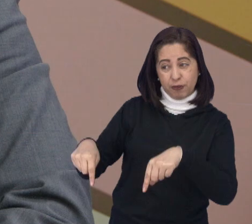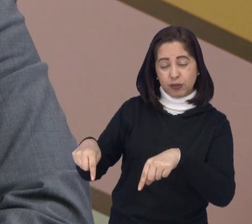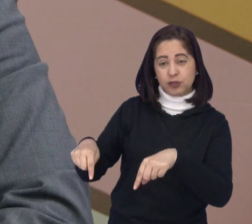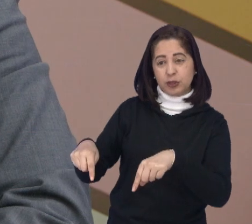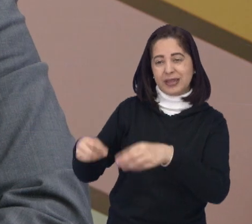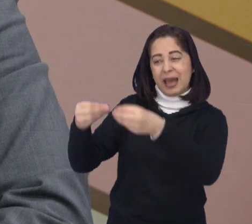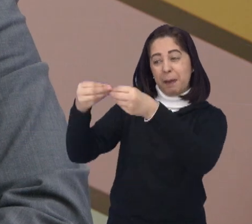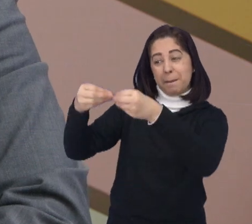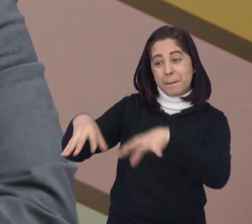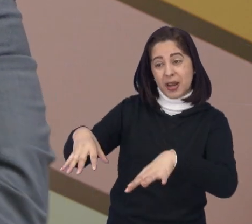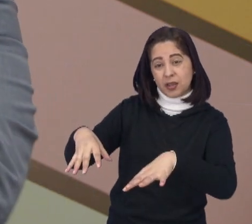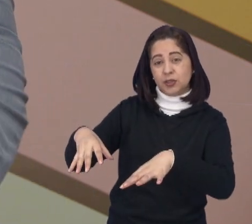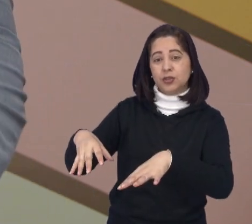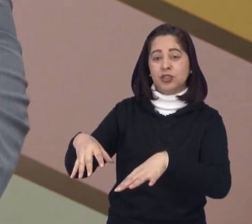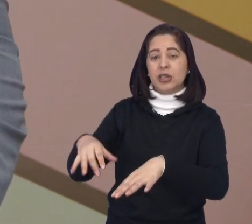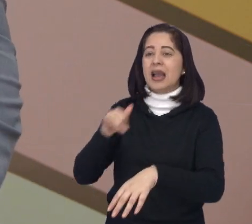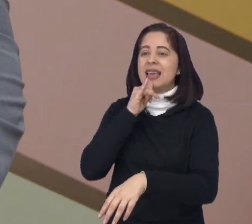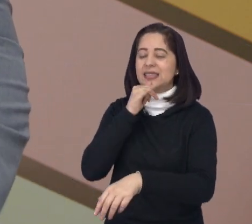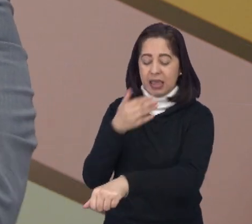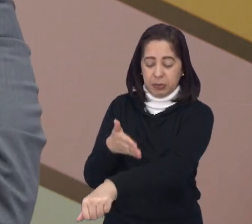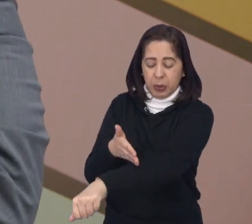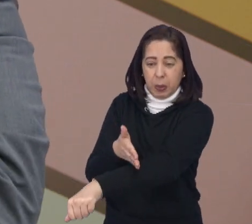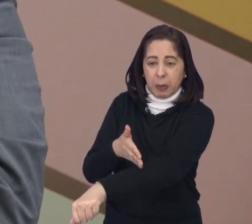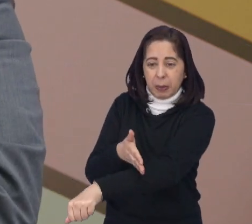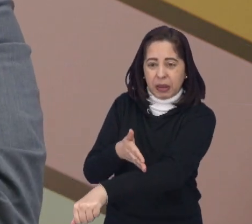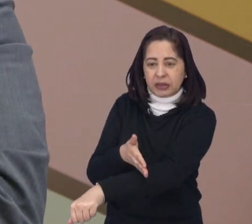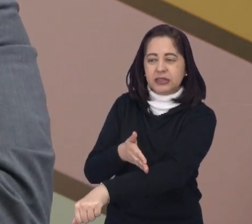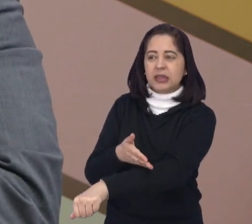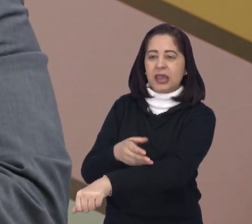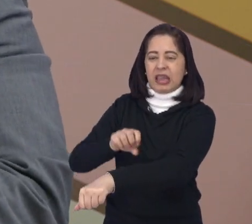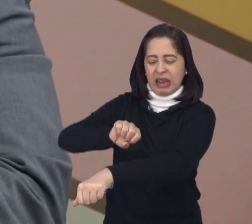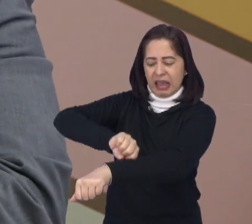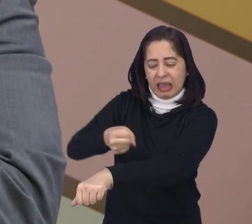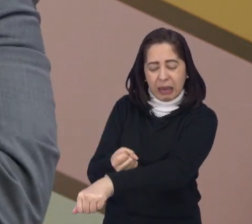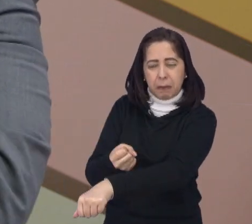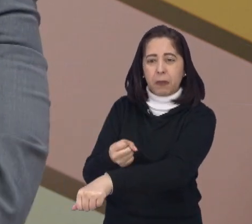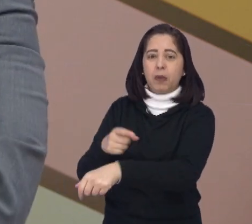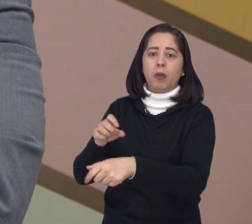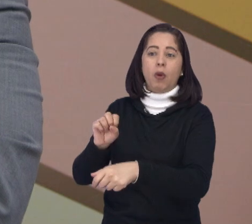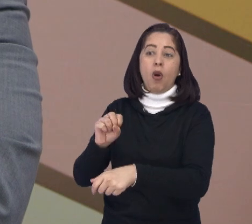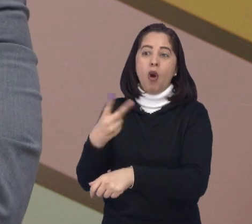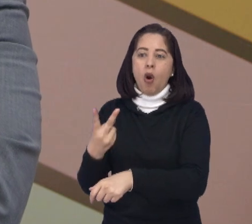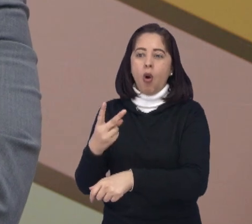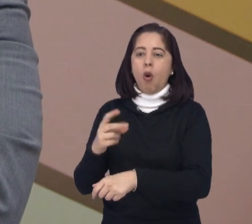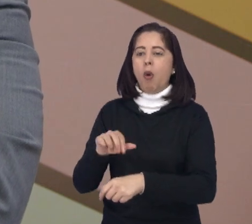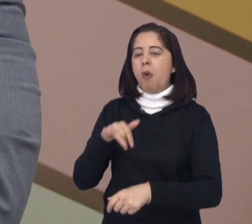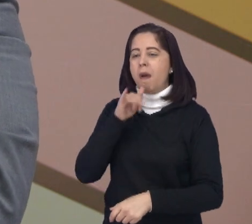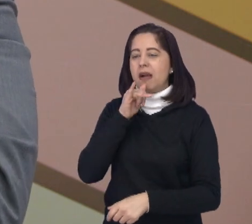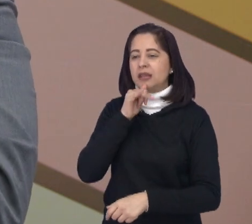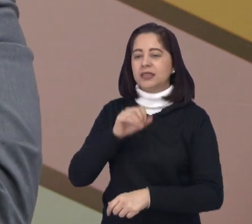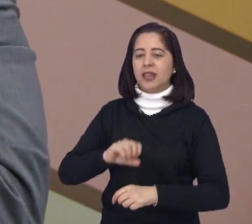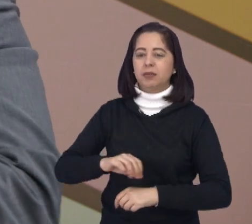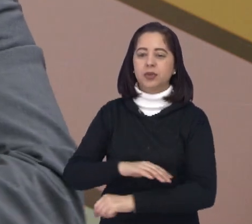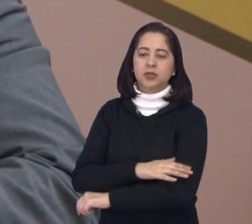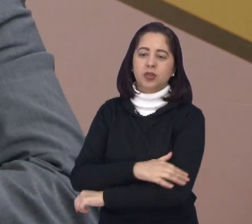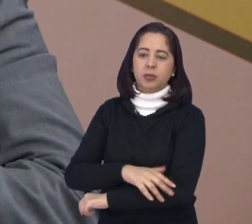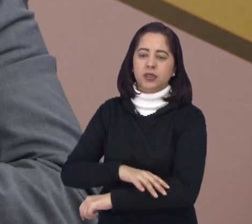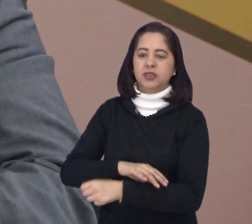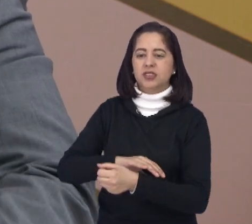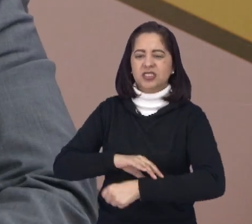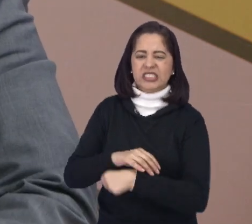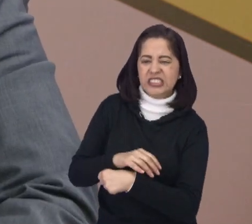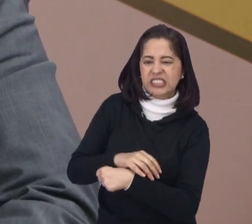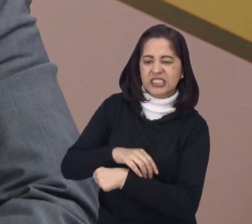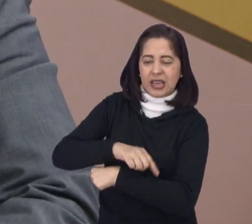perturbação funcional, né? Ou seja, ele machucou, arranhou, quebrou, né? Ou teve um mau jeito que aquilo impossibilitou ele